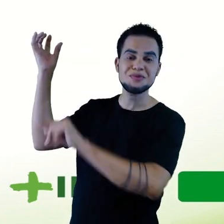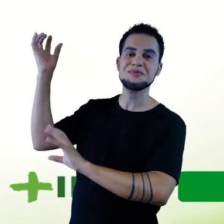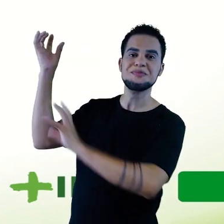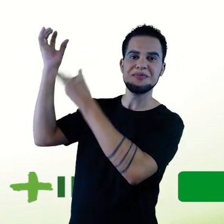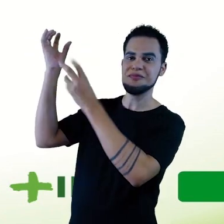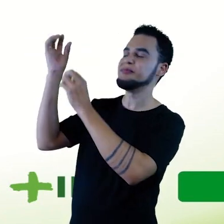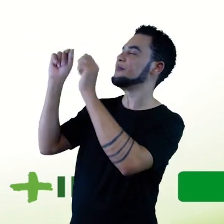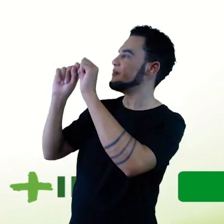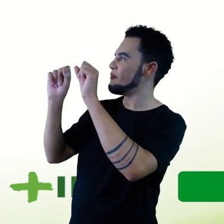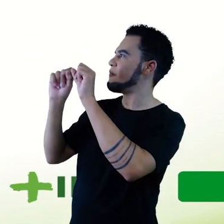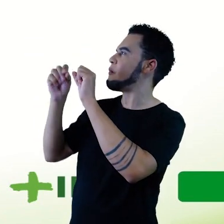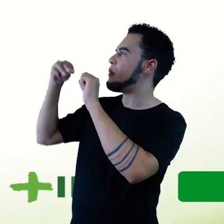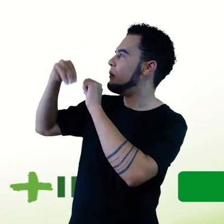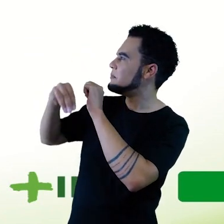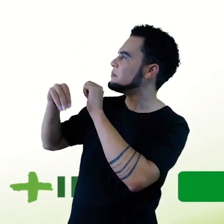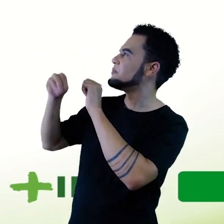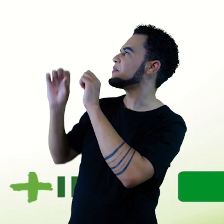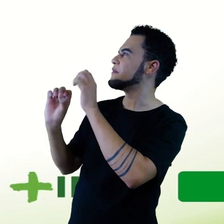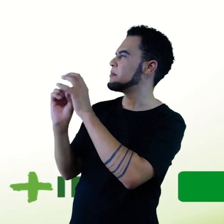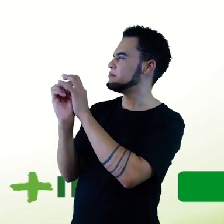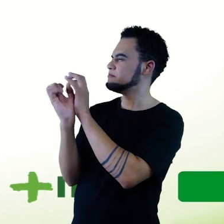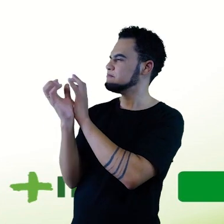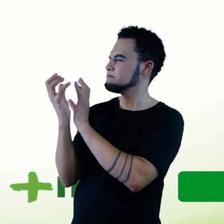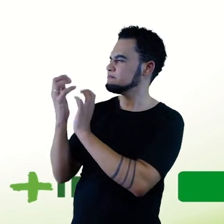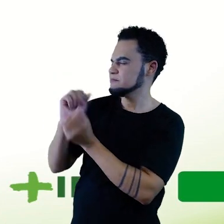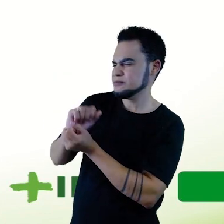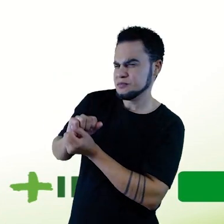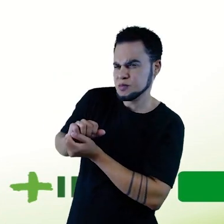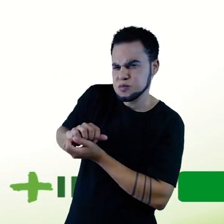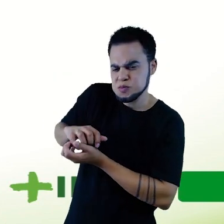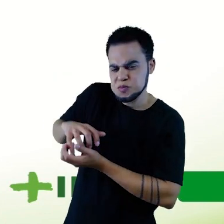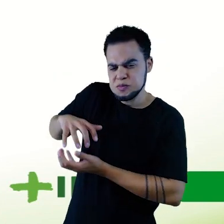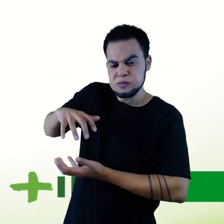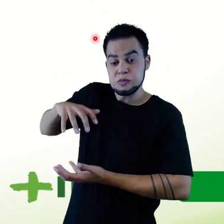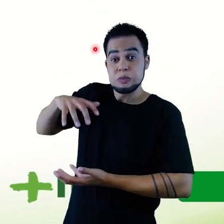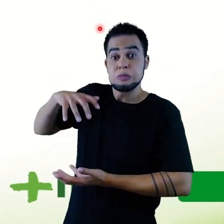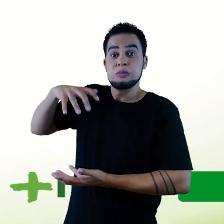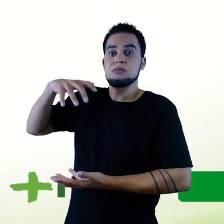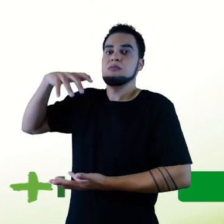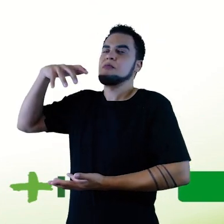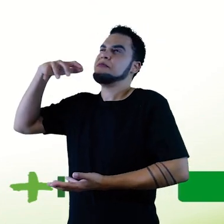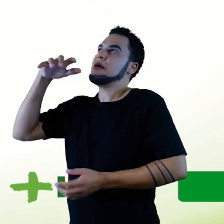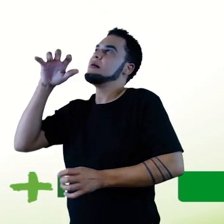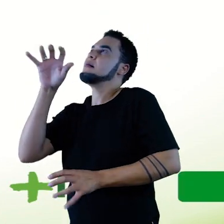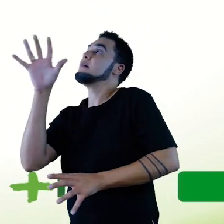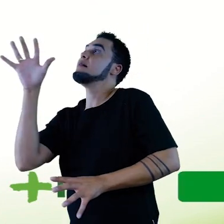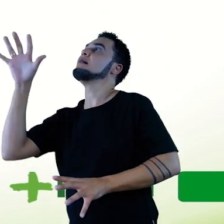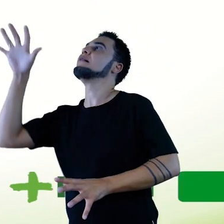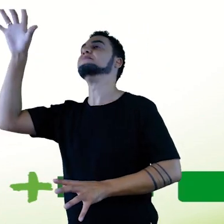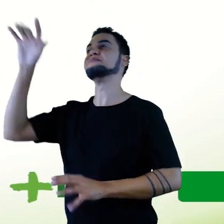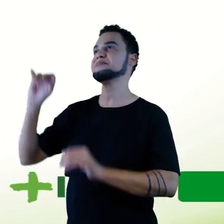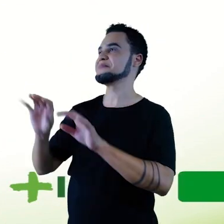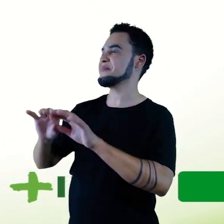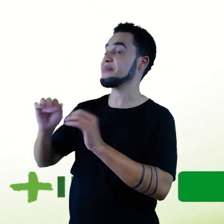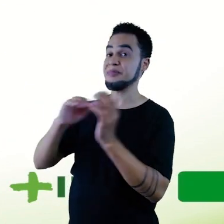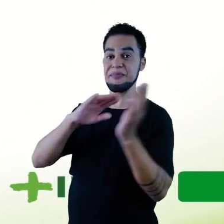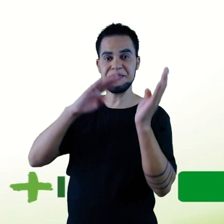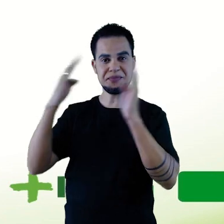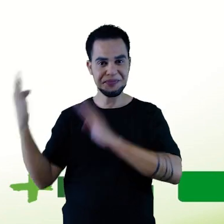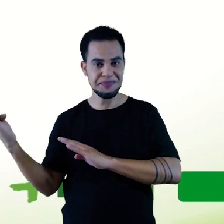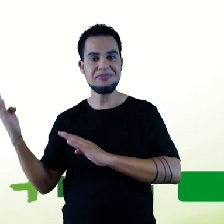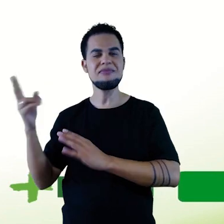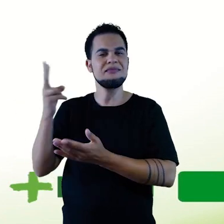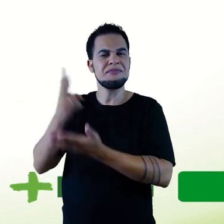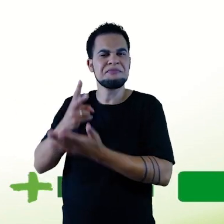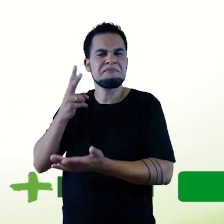faz mitose, e ela vai crescendo, ela vai se mantendo, tanto a parte aérea quanto radicular, e aqui vai tendo um processo mitótico